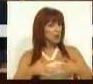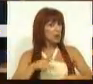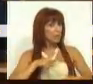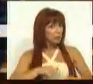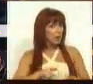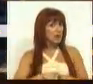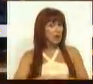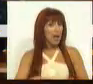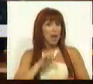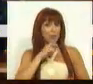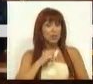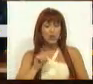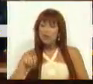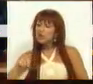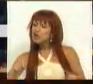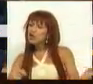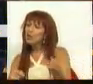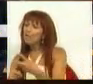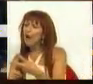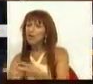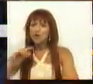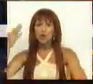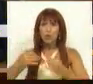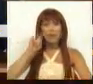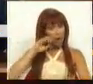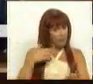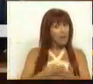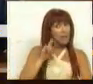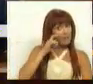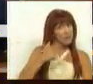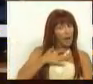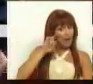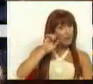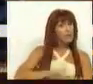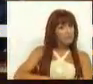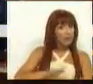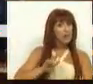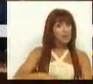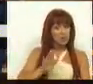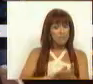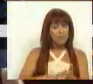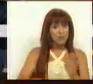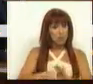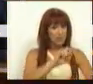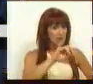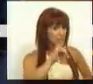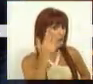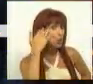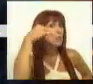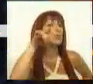possibilidade de ser julgado por vários juízes é, sem dúvida, uma garantia de defesa do arguído plasmada no artigo 32º, número